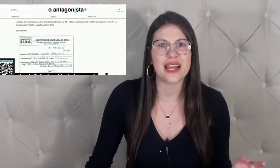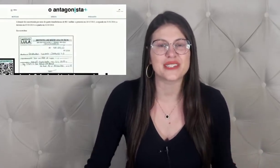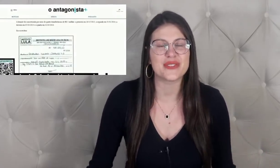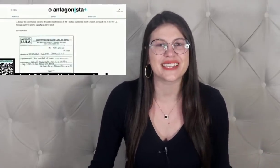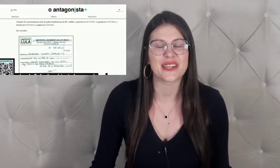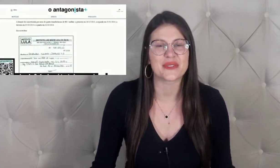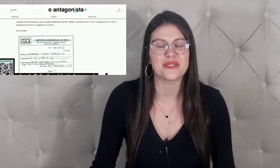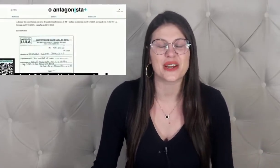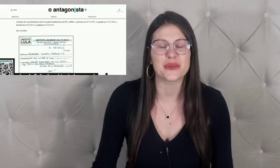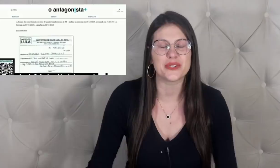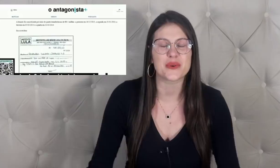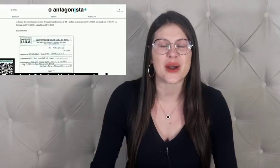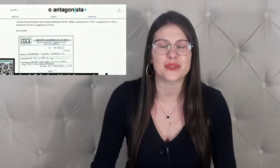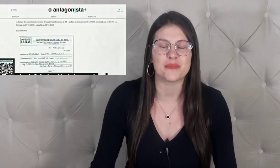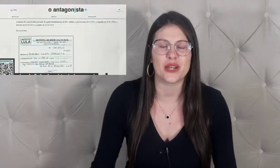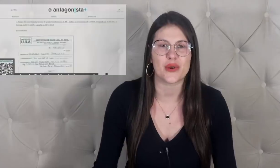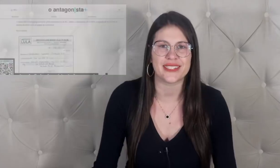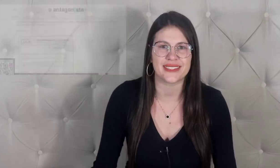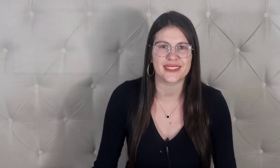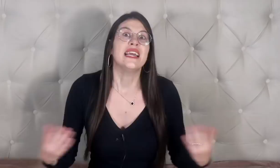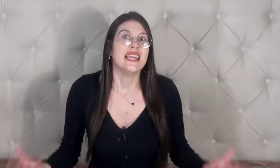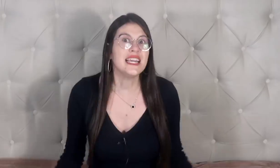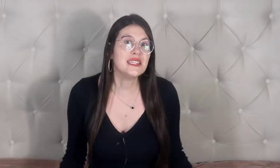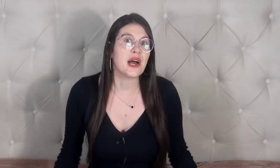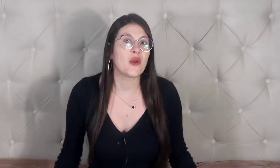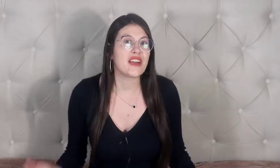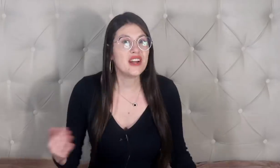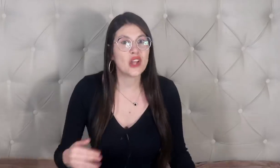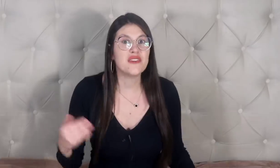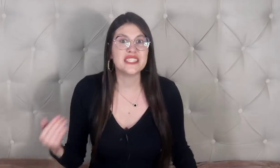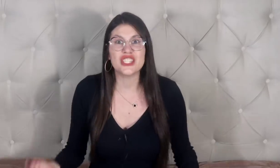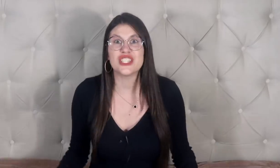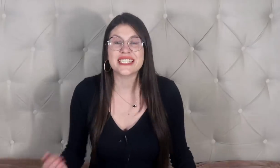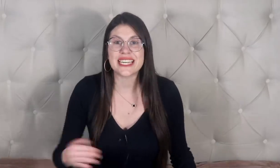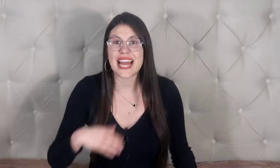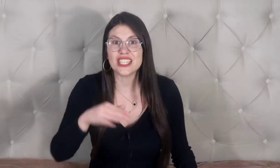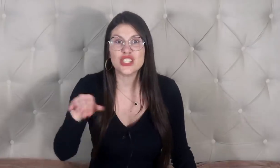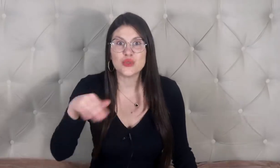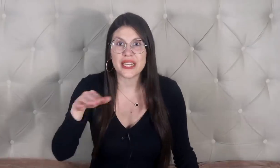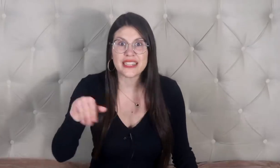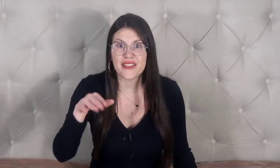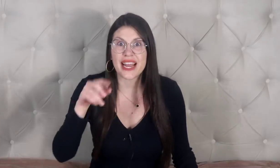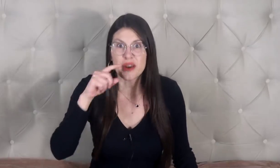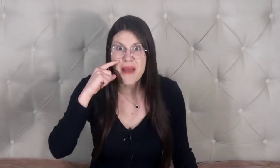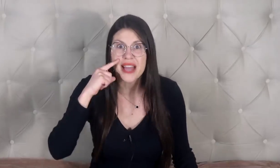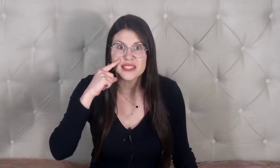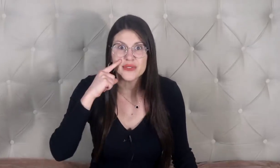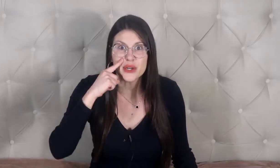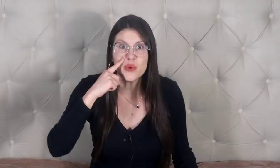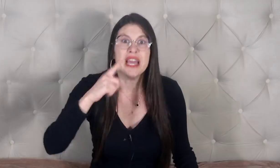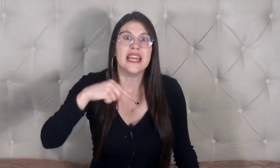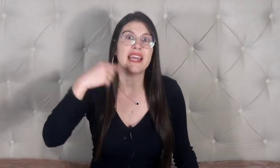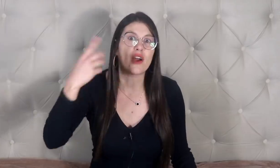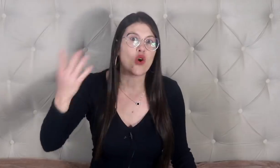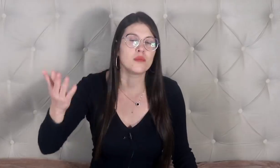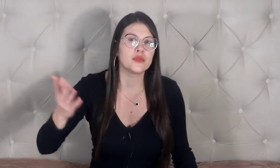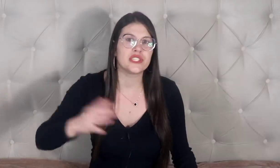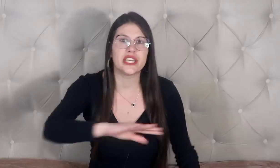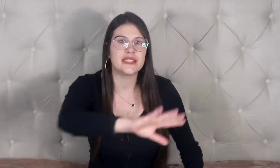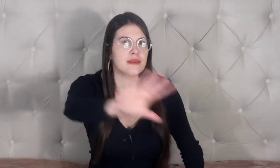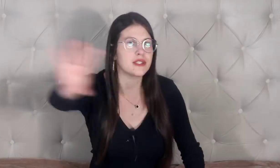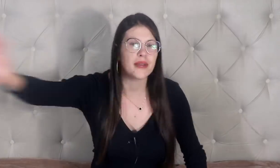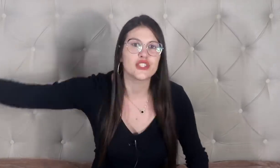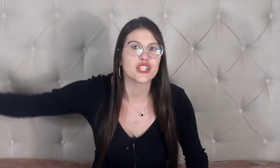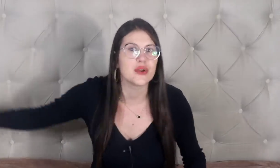aí o recibo que eles fizeram no valor de 4 milhões. Então, Lewandowski diz que nada disso aí tá valendo mais, viu? E é